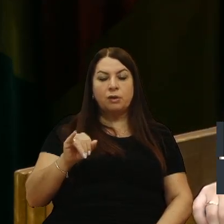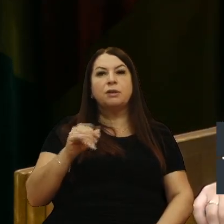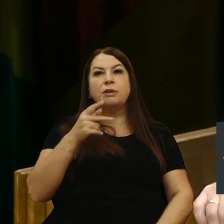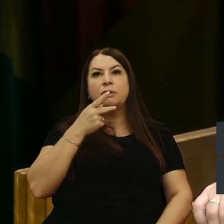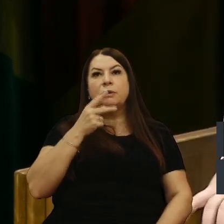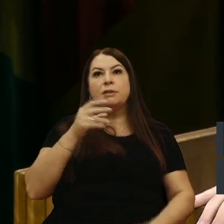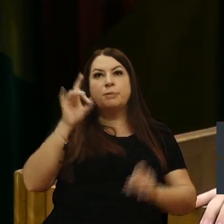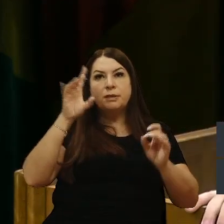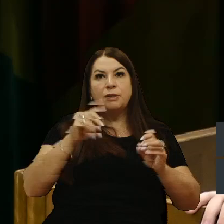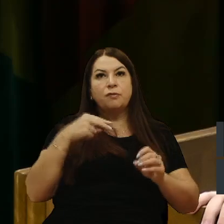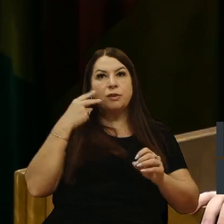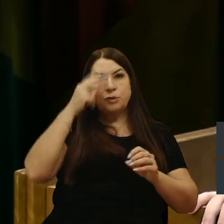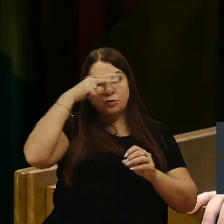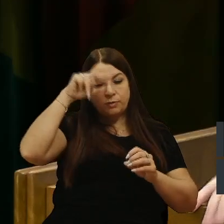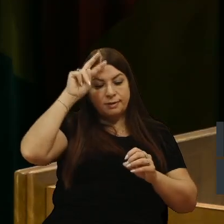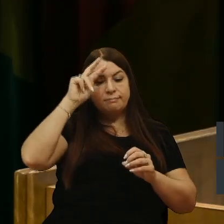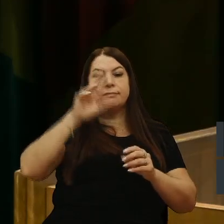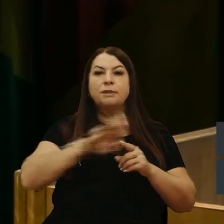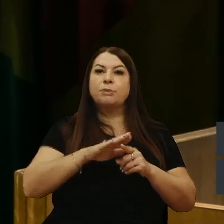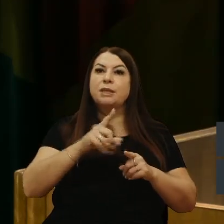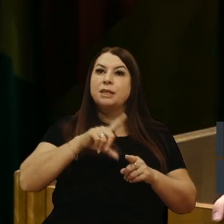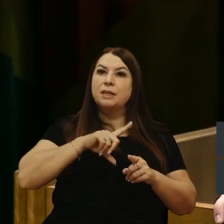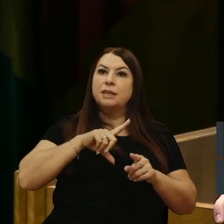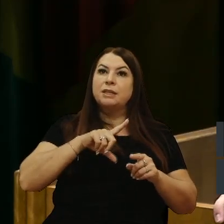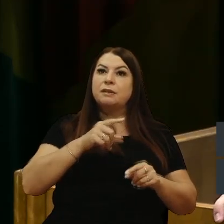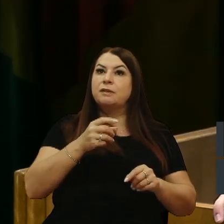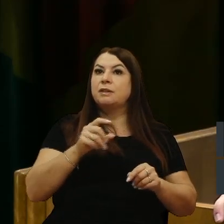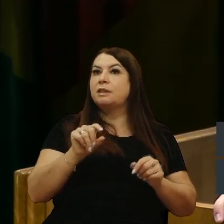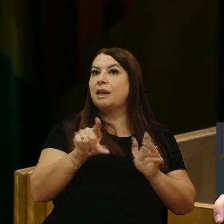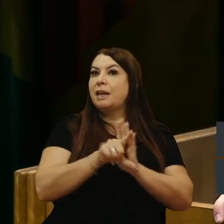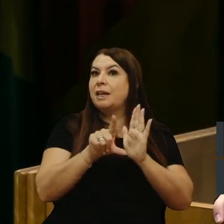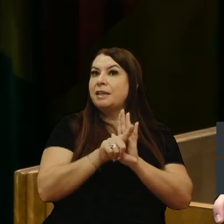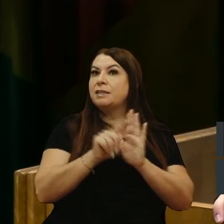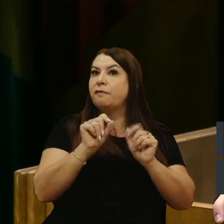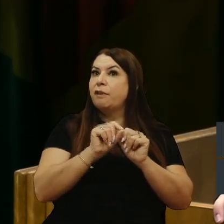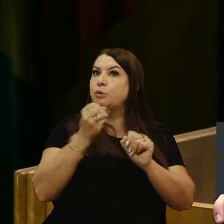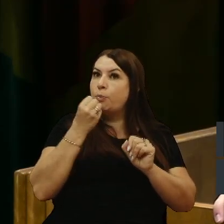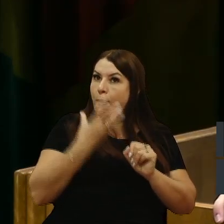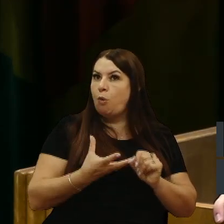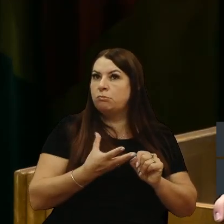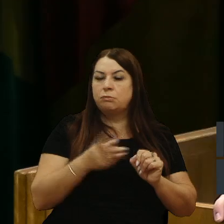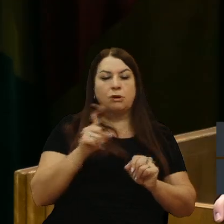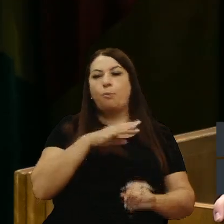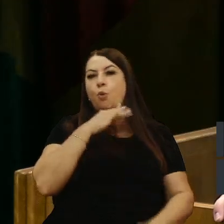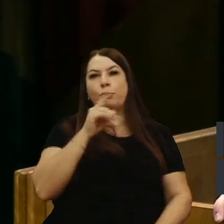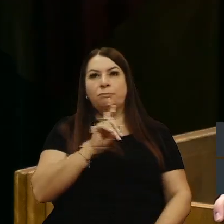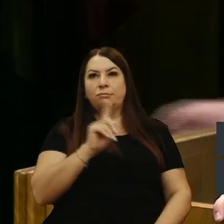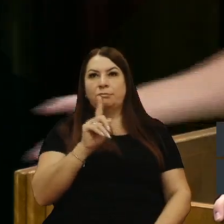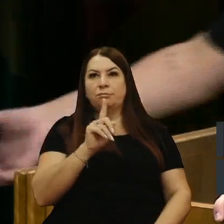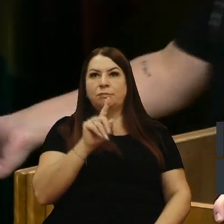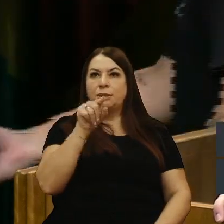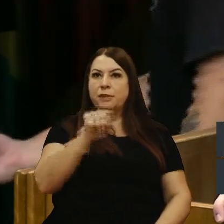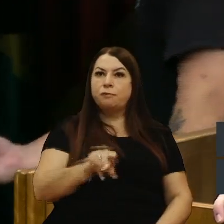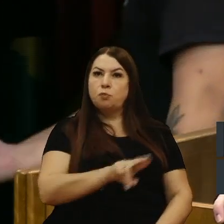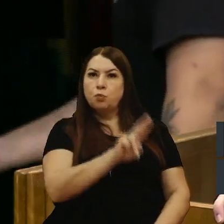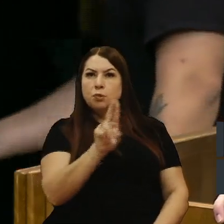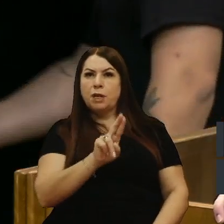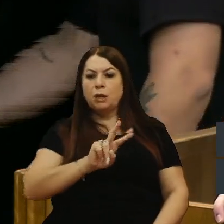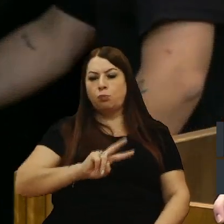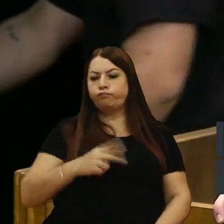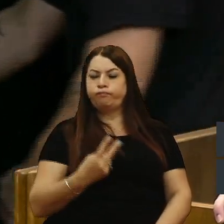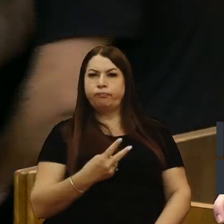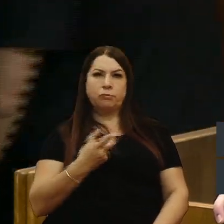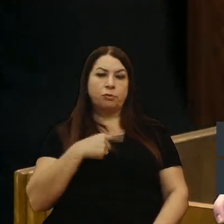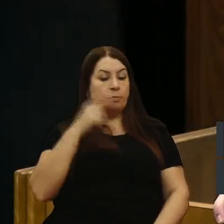Edson da Rosa. Lei se faz para o bom, não para o ruim. Se ela vai ser usada ou deturpada, nós não